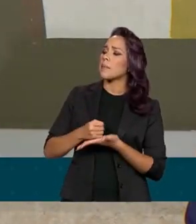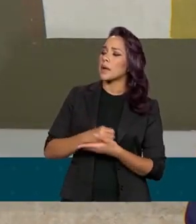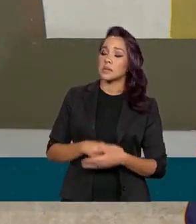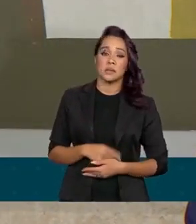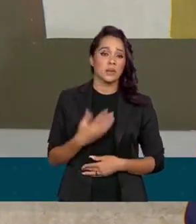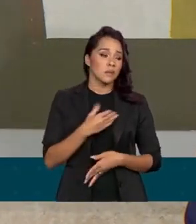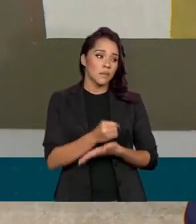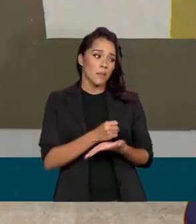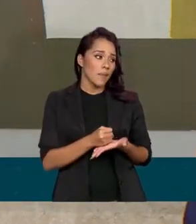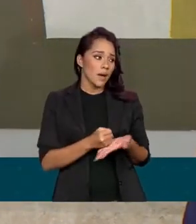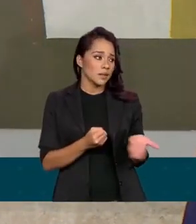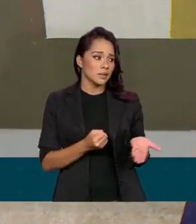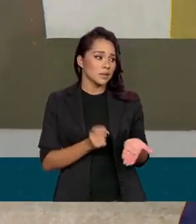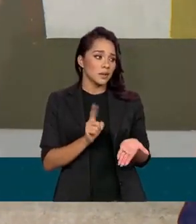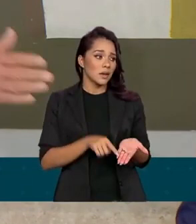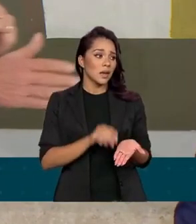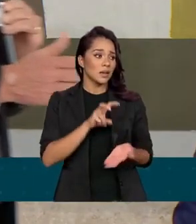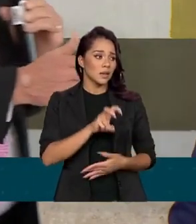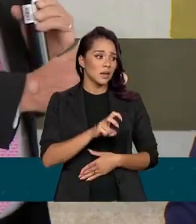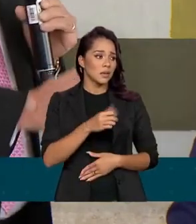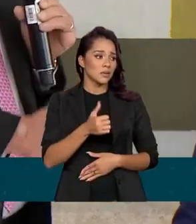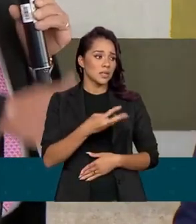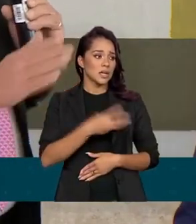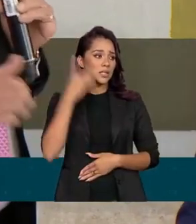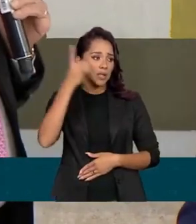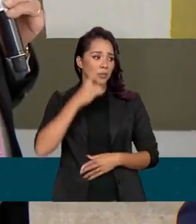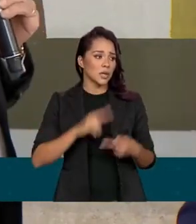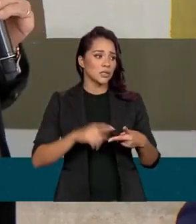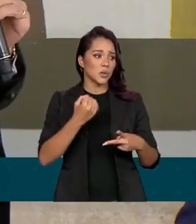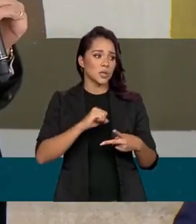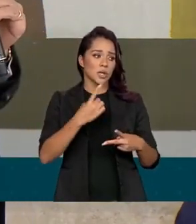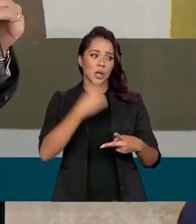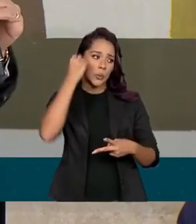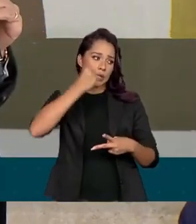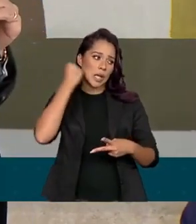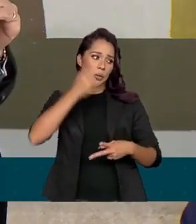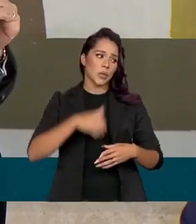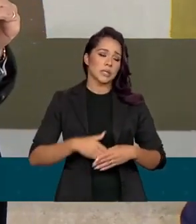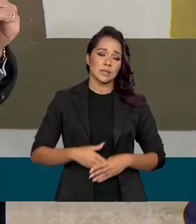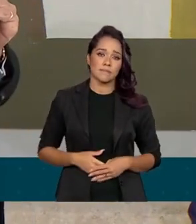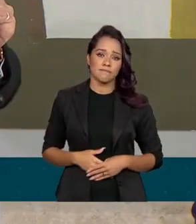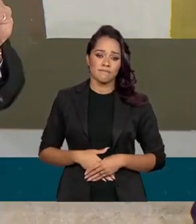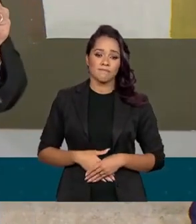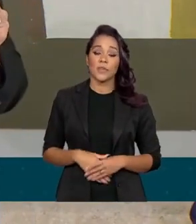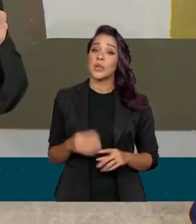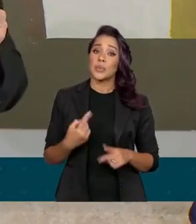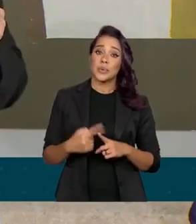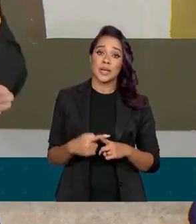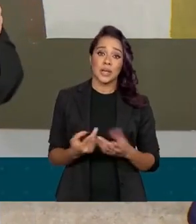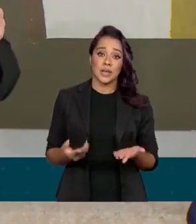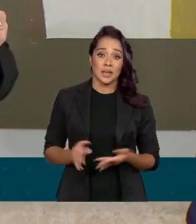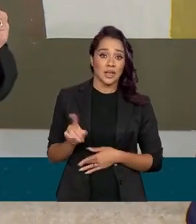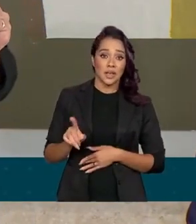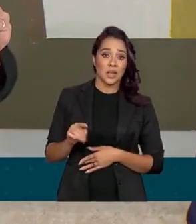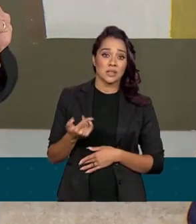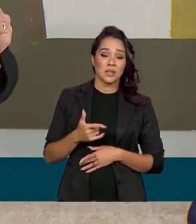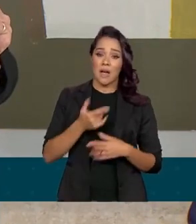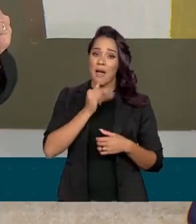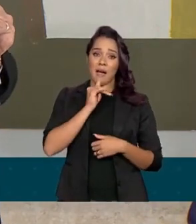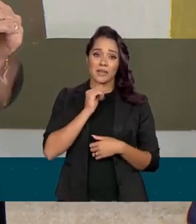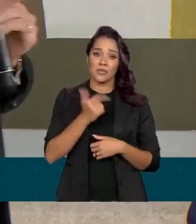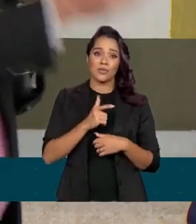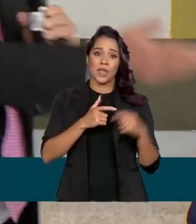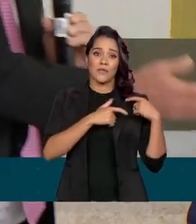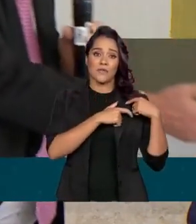falei, a minha base são 513 deputados e 81 senadores. Por quê? Eles não tomaram posse